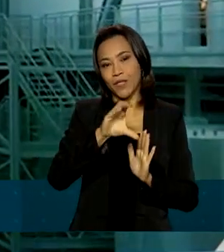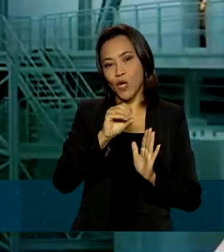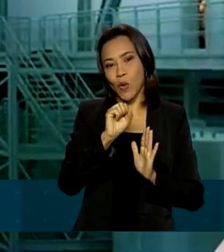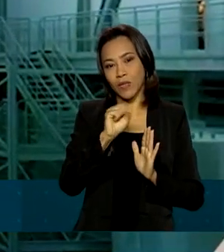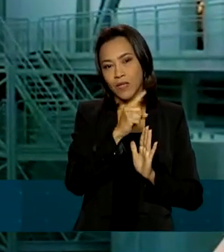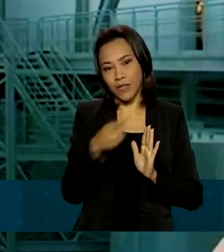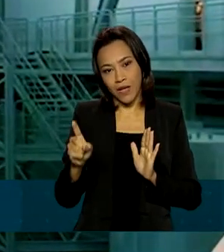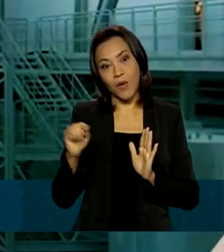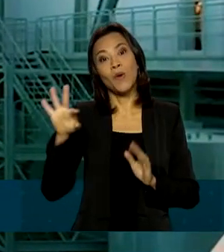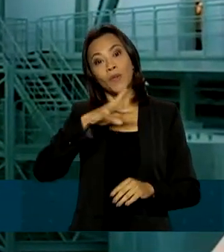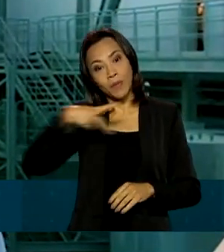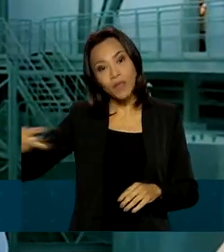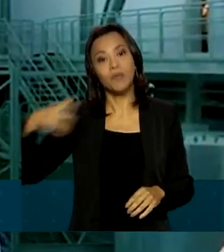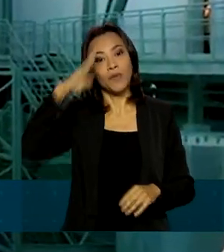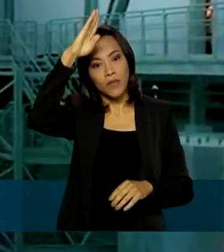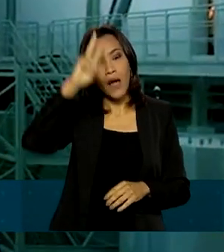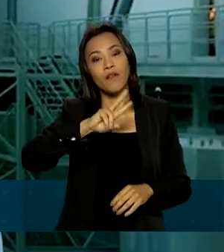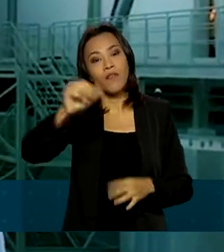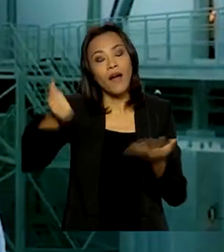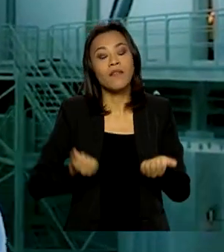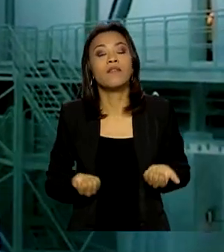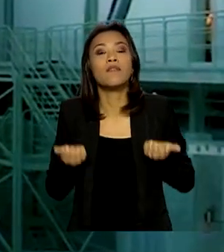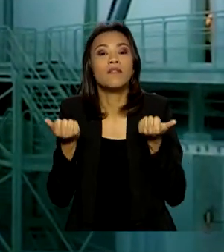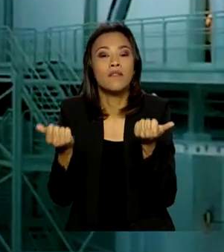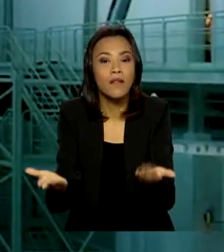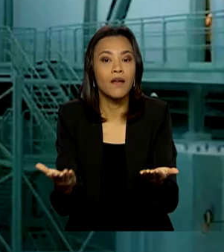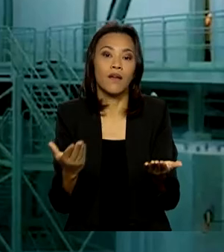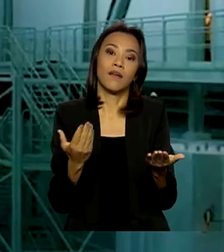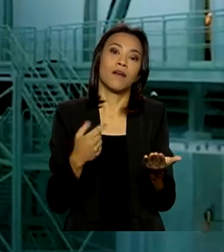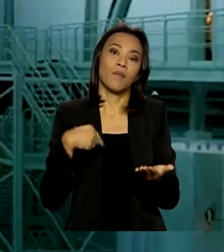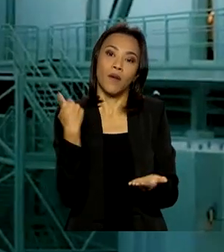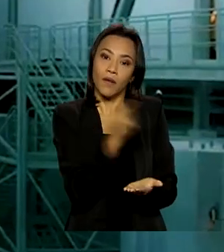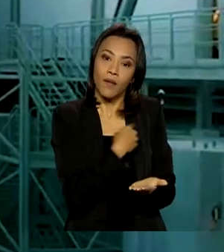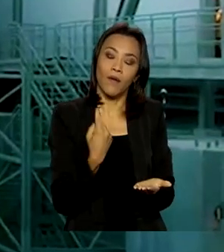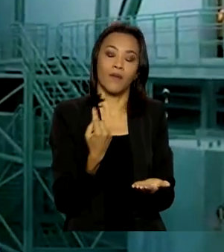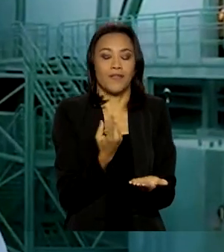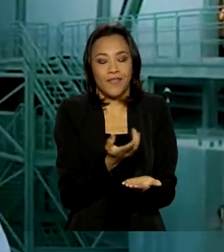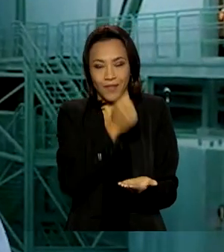presidente Bolsonaro vai proporcionar para a nossa infraestrutura e para o nosso Brasil.